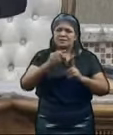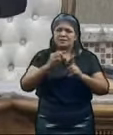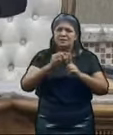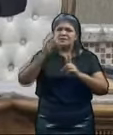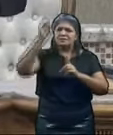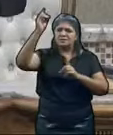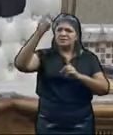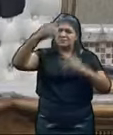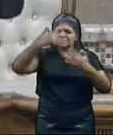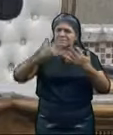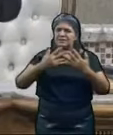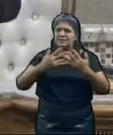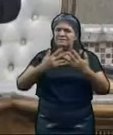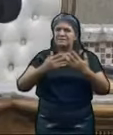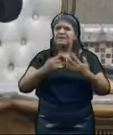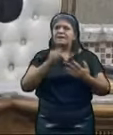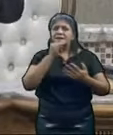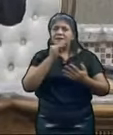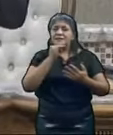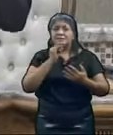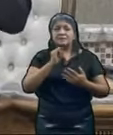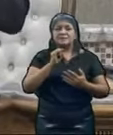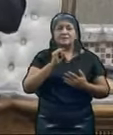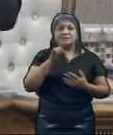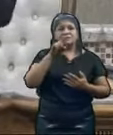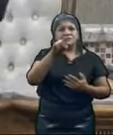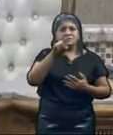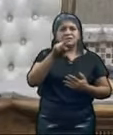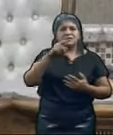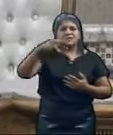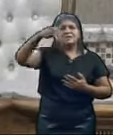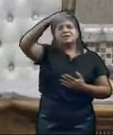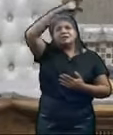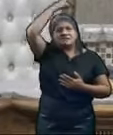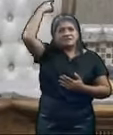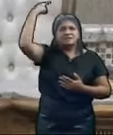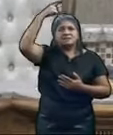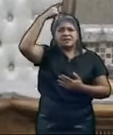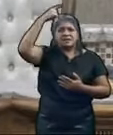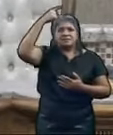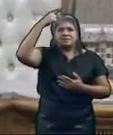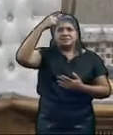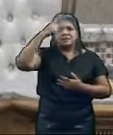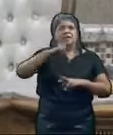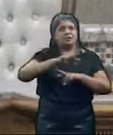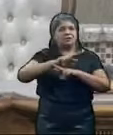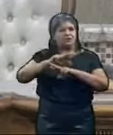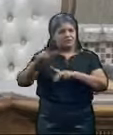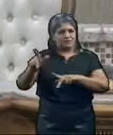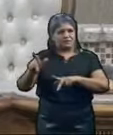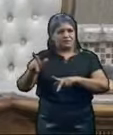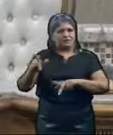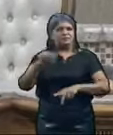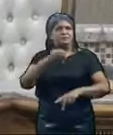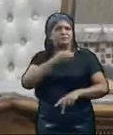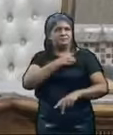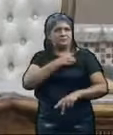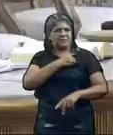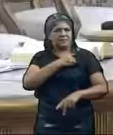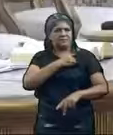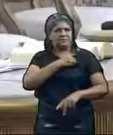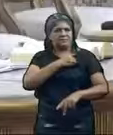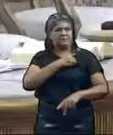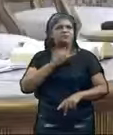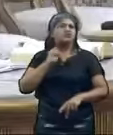senhor o quanto mais mesmo se aproximar a volta de Jesus tanto mas vamos sofrer eu espero